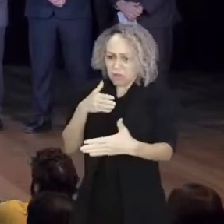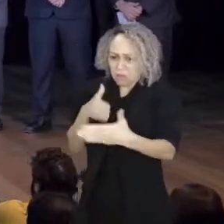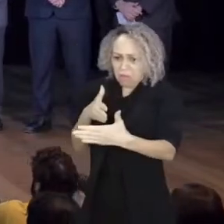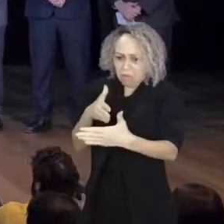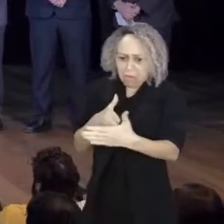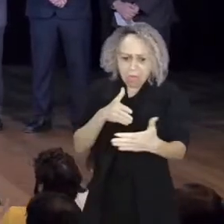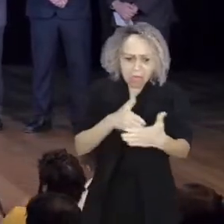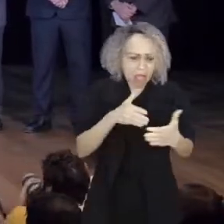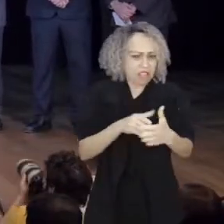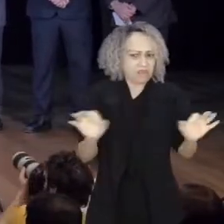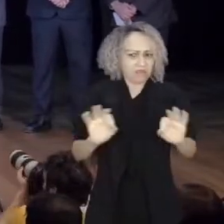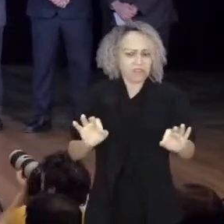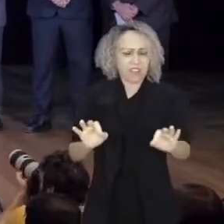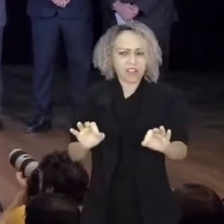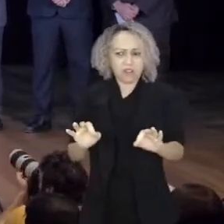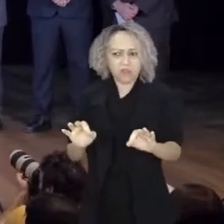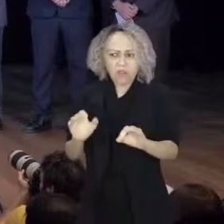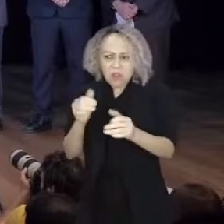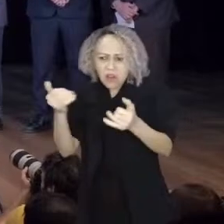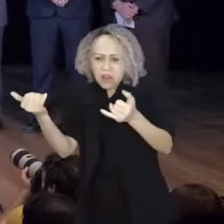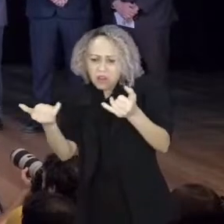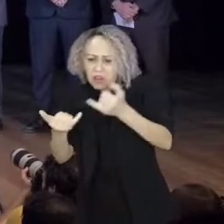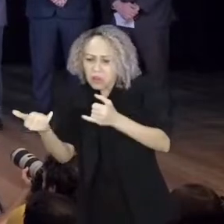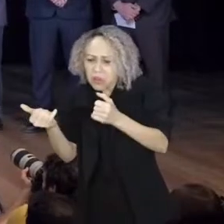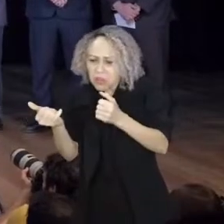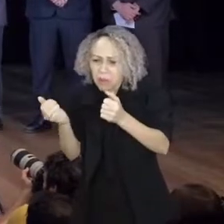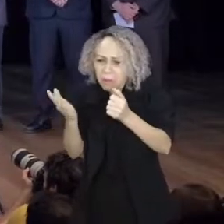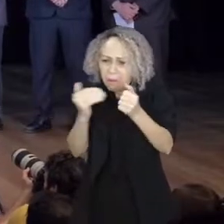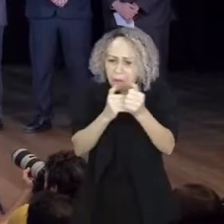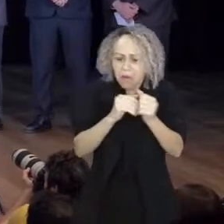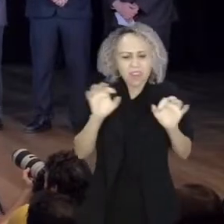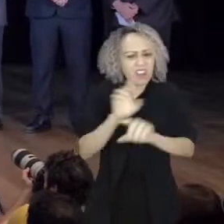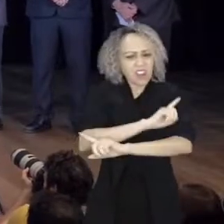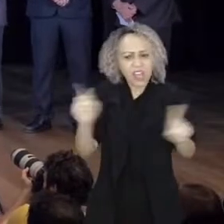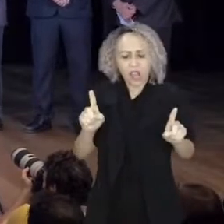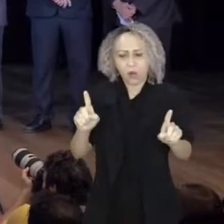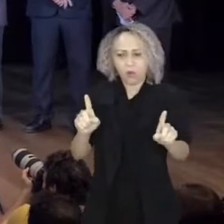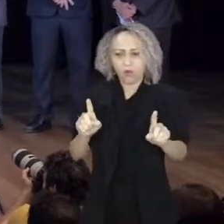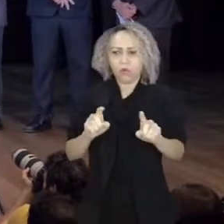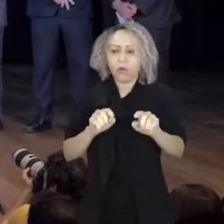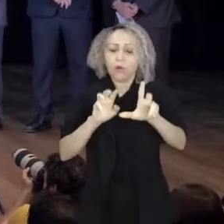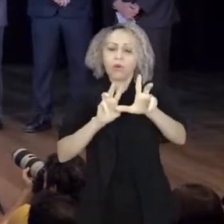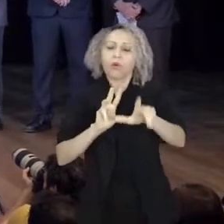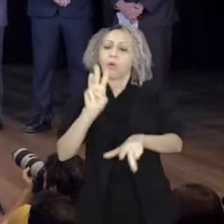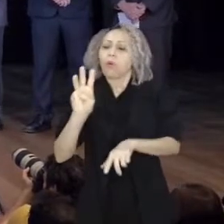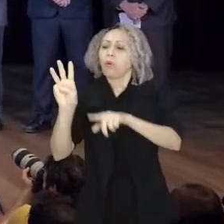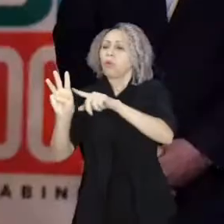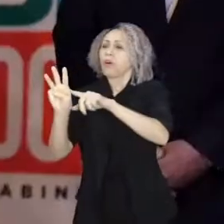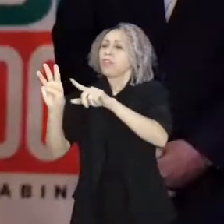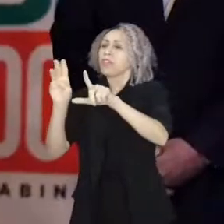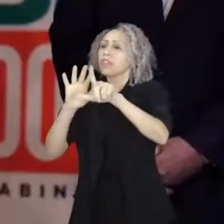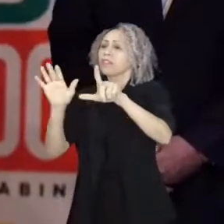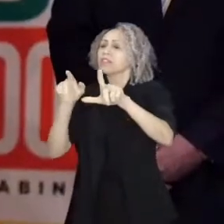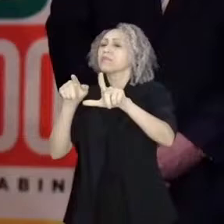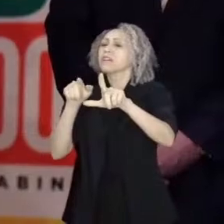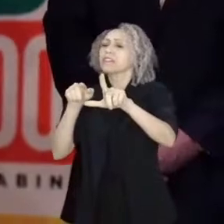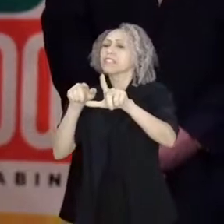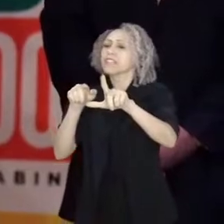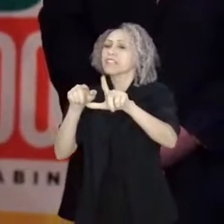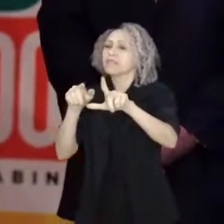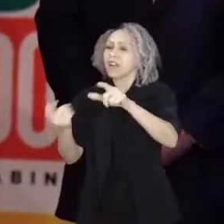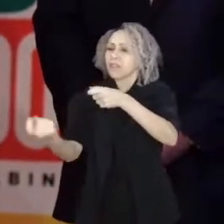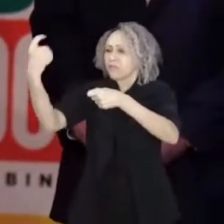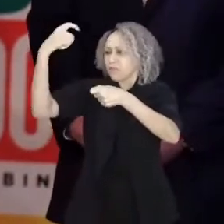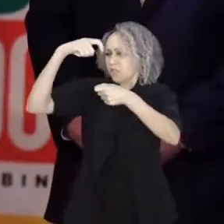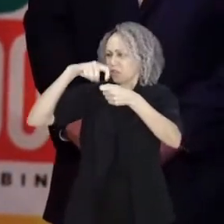da transparência vai voltar a funcionar 100%. Portanto, vocês não